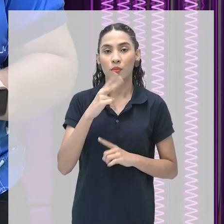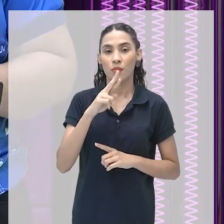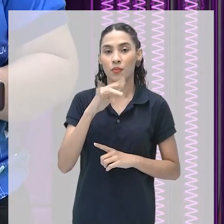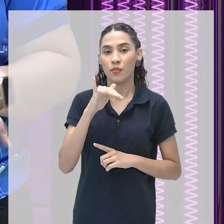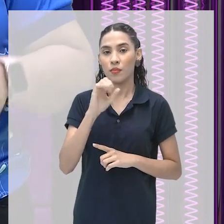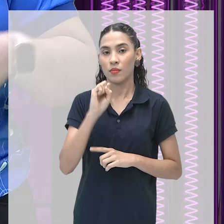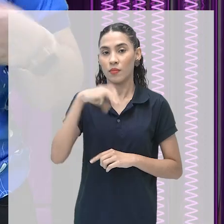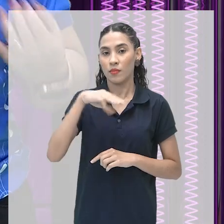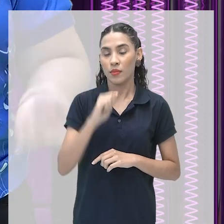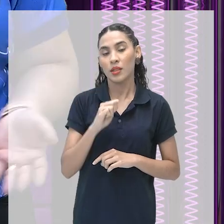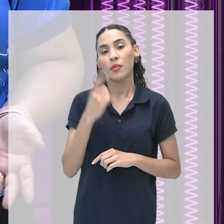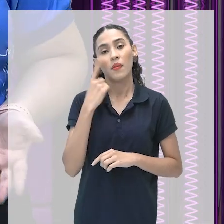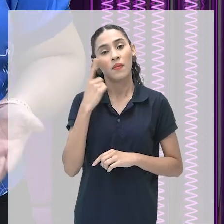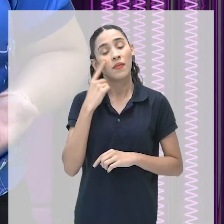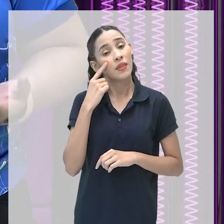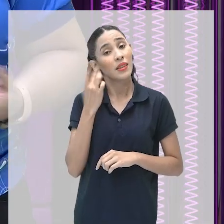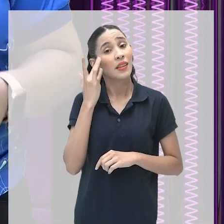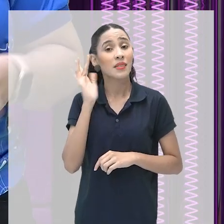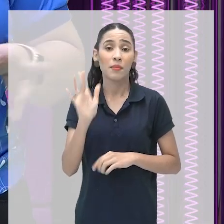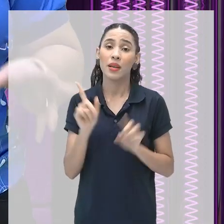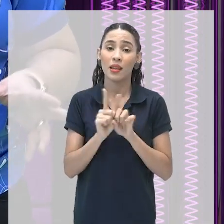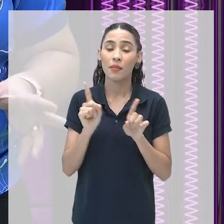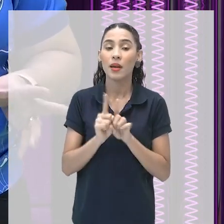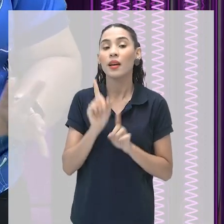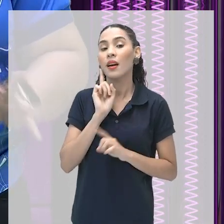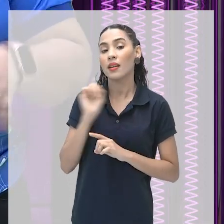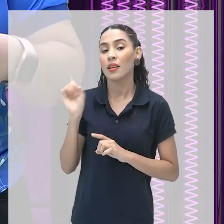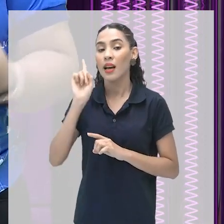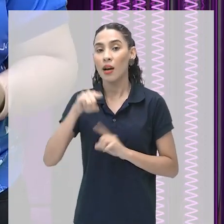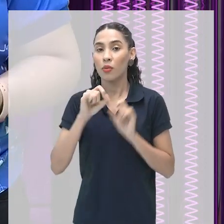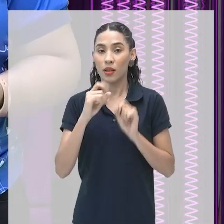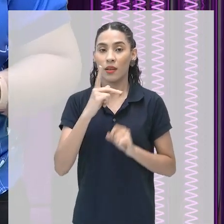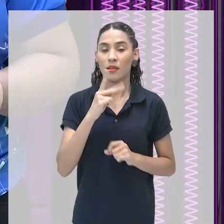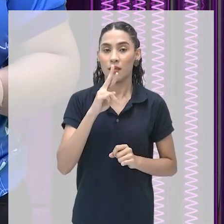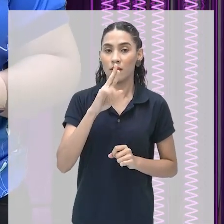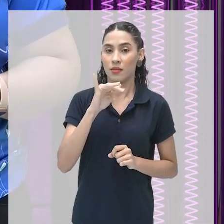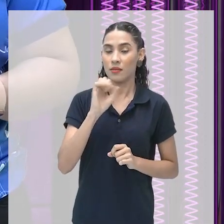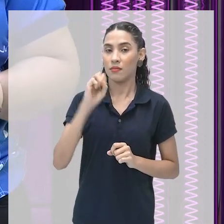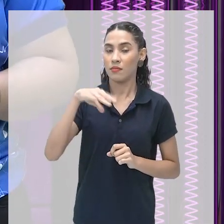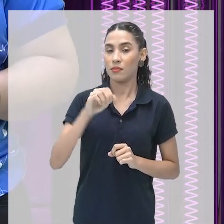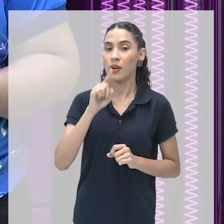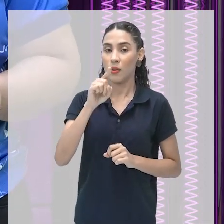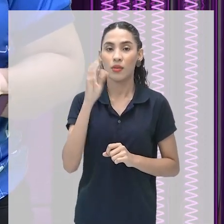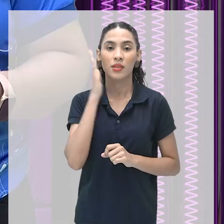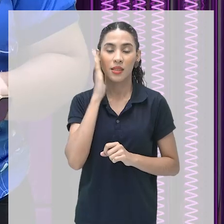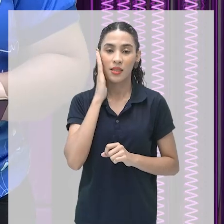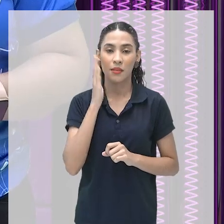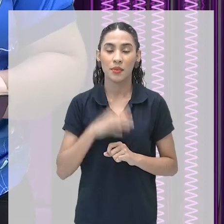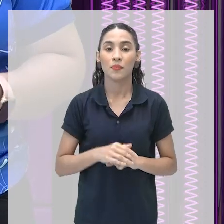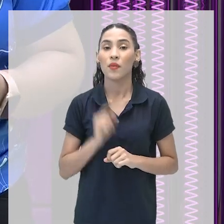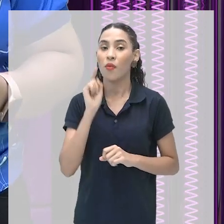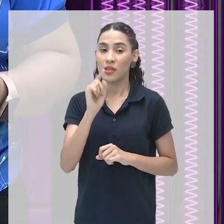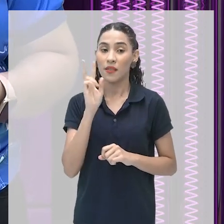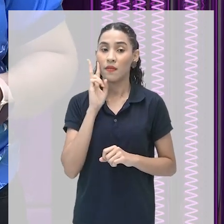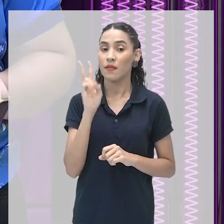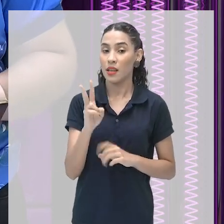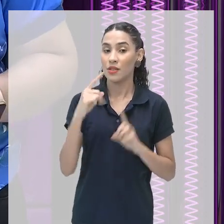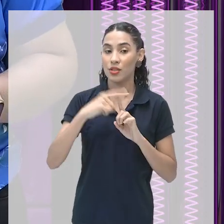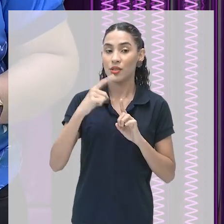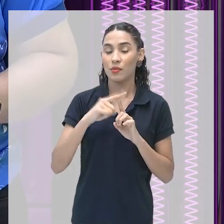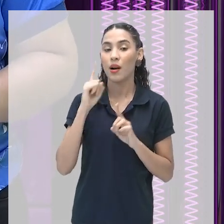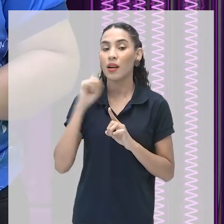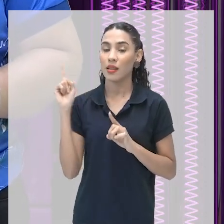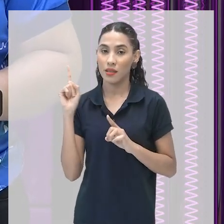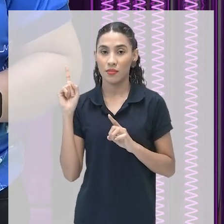ver no dia a dia e a gente nem sabia que esses formatos eram prismas, mas agora você já sabe, né? Quando você vê esses tipos aí